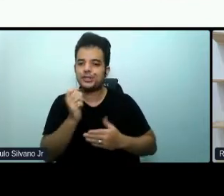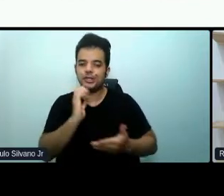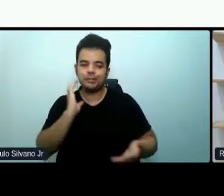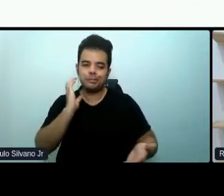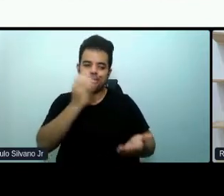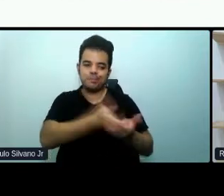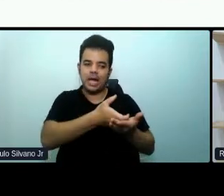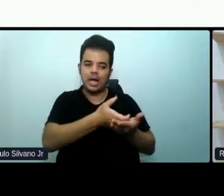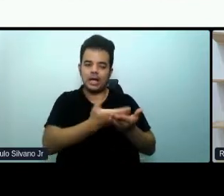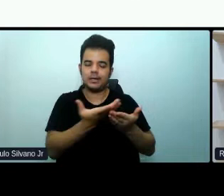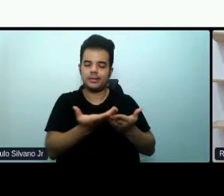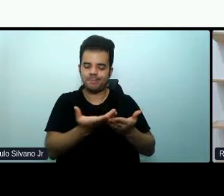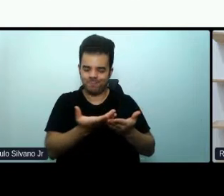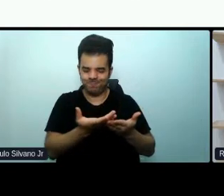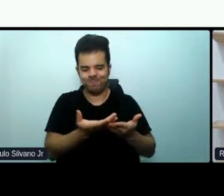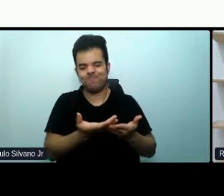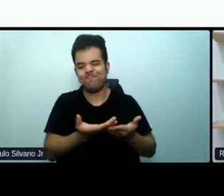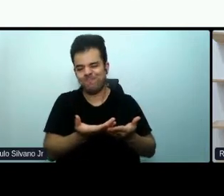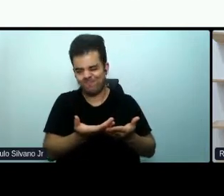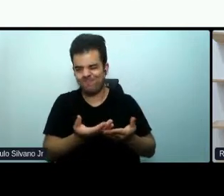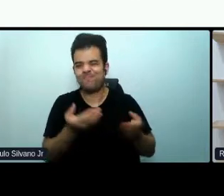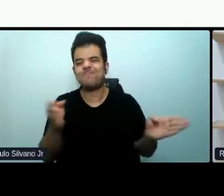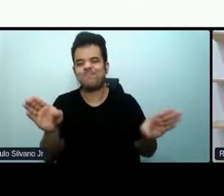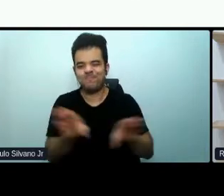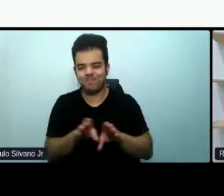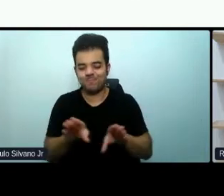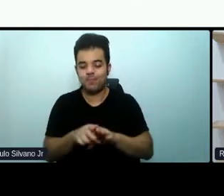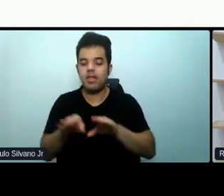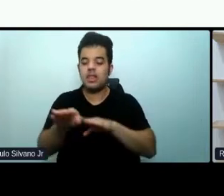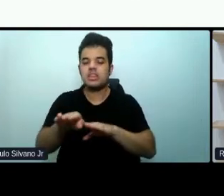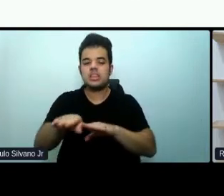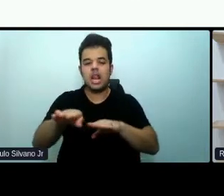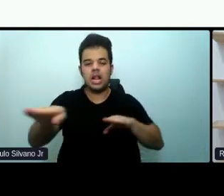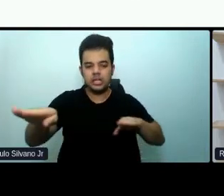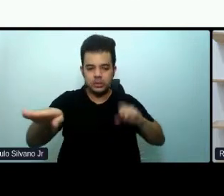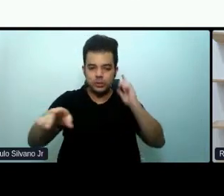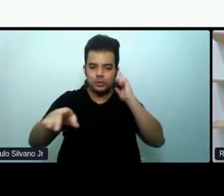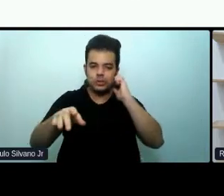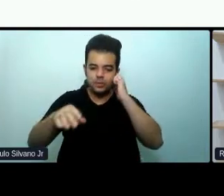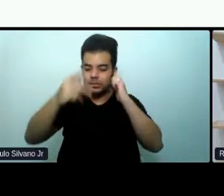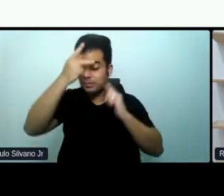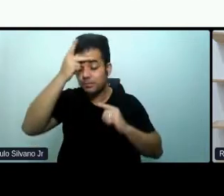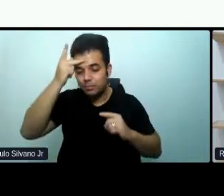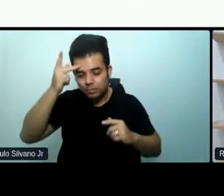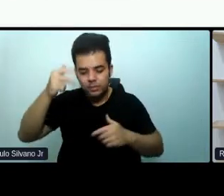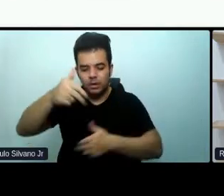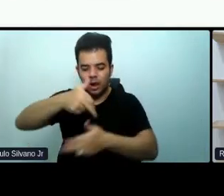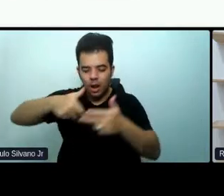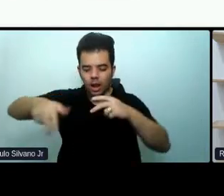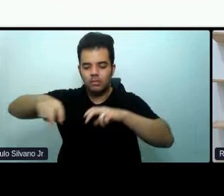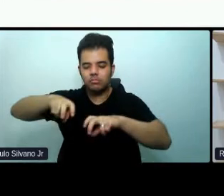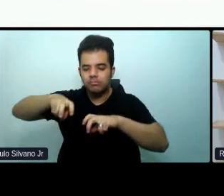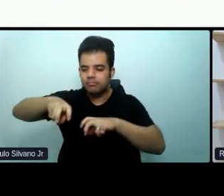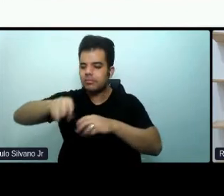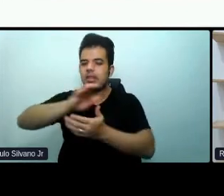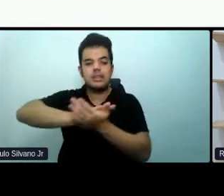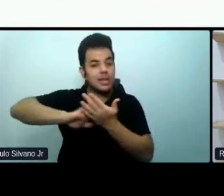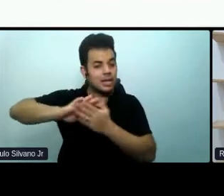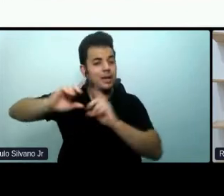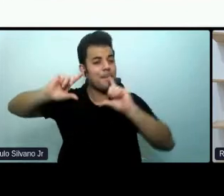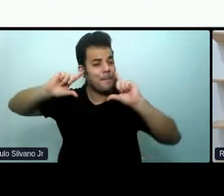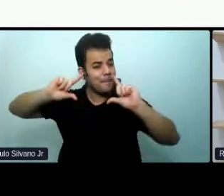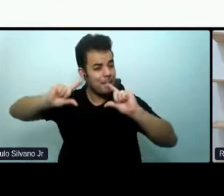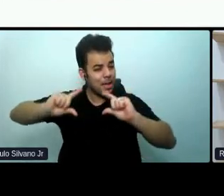sabe? E contribui até com questão do trânsito, menos gente na rua, menos trânsito, menos